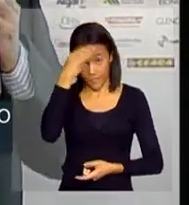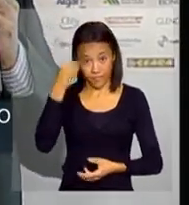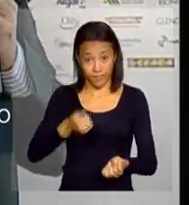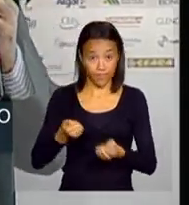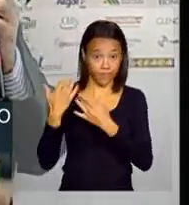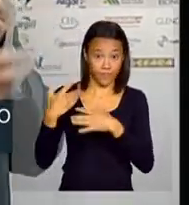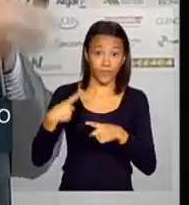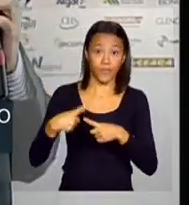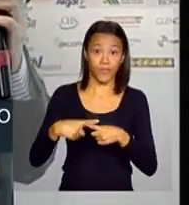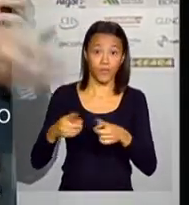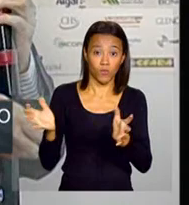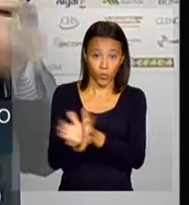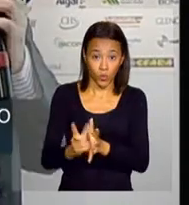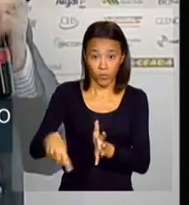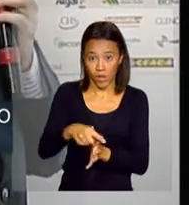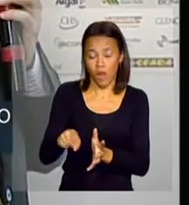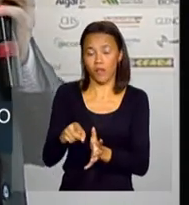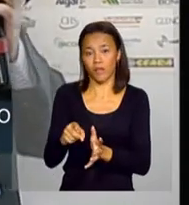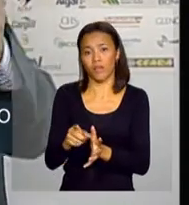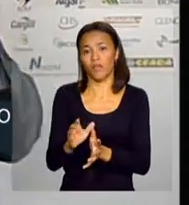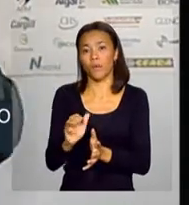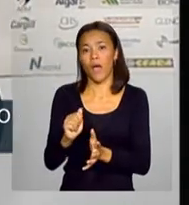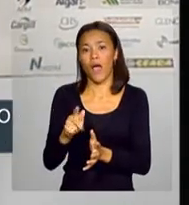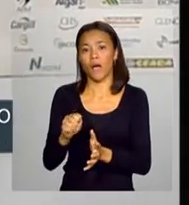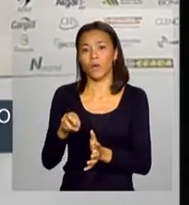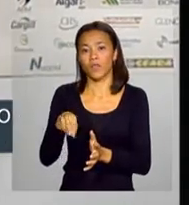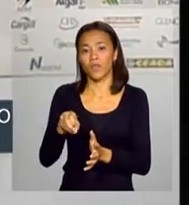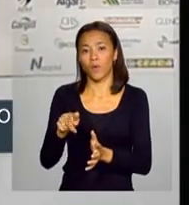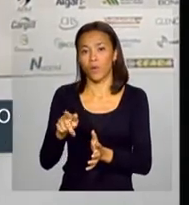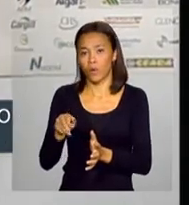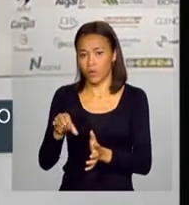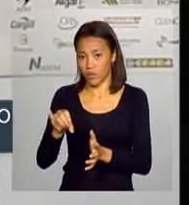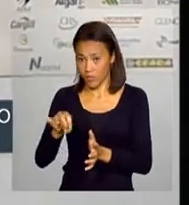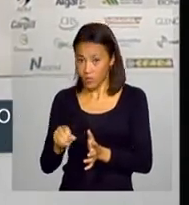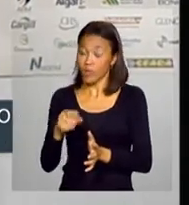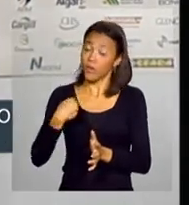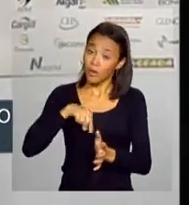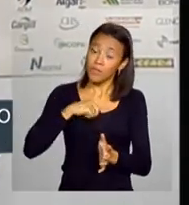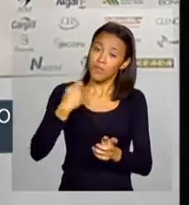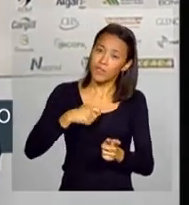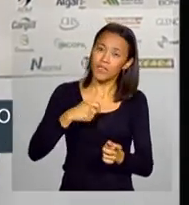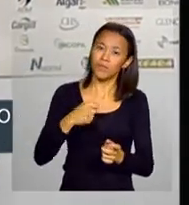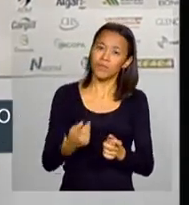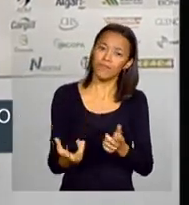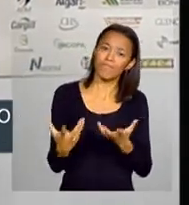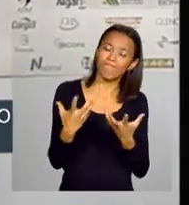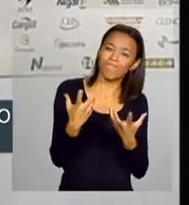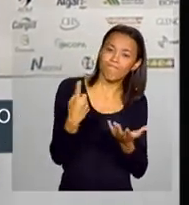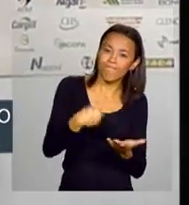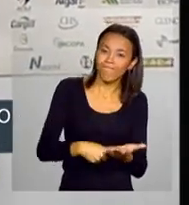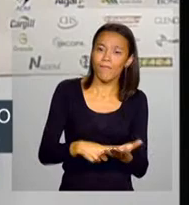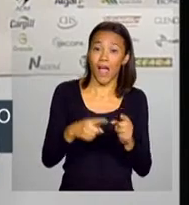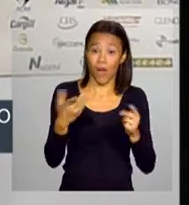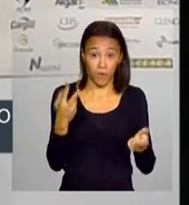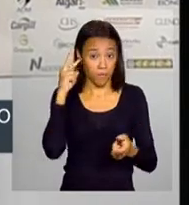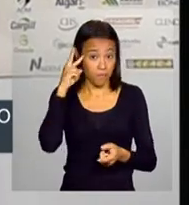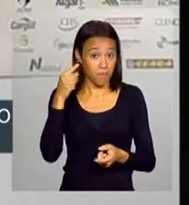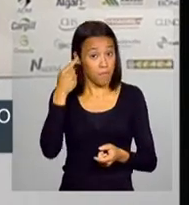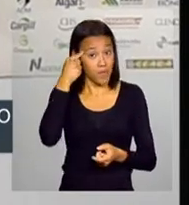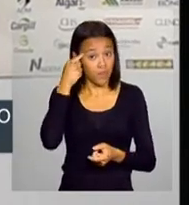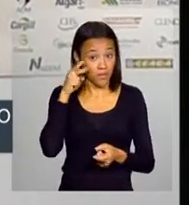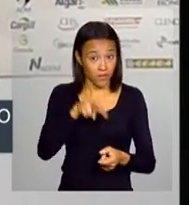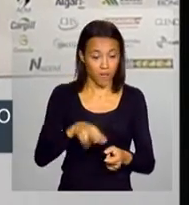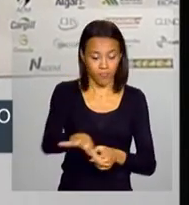pelo setor do agronegócio, que o código equacionou, e agora a gente precisa virar esses passivos também na floresta. A gente